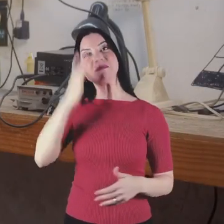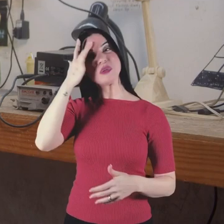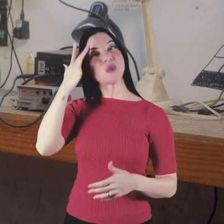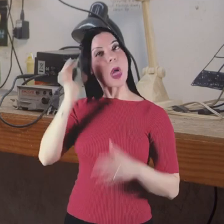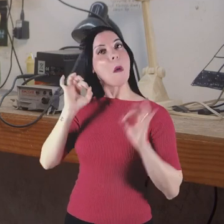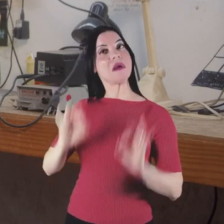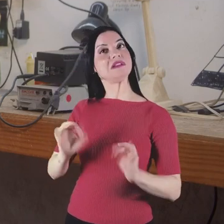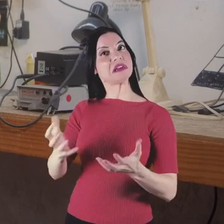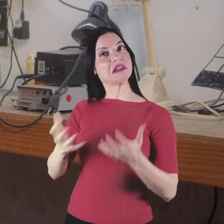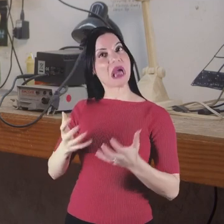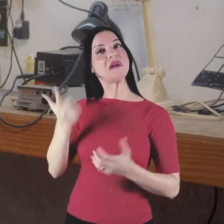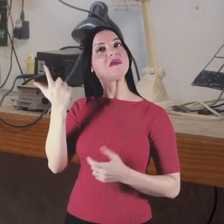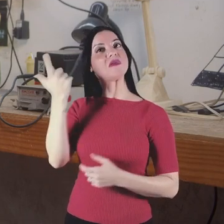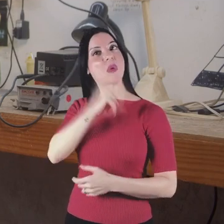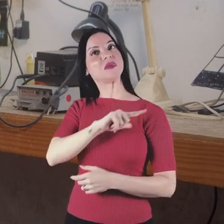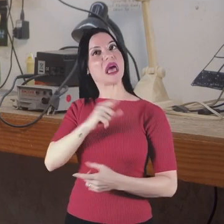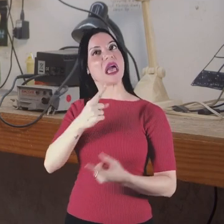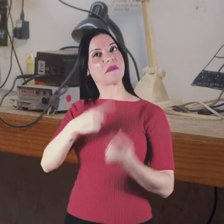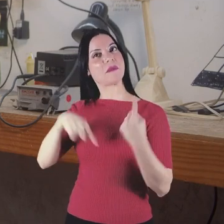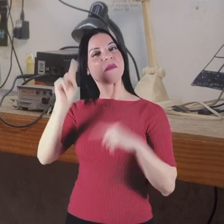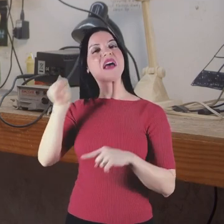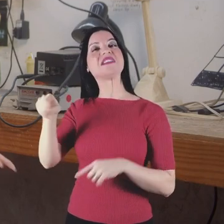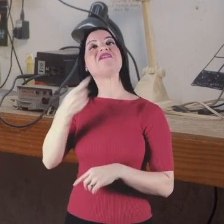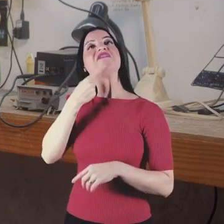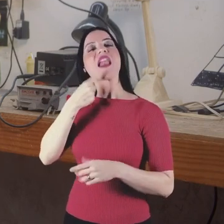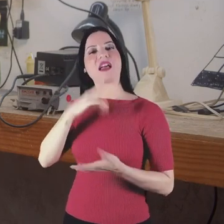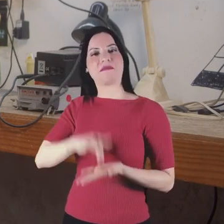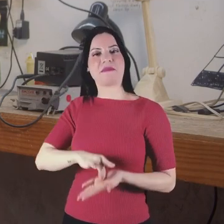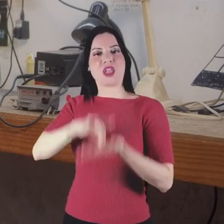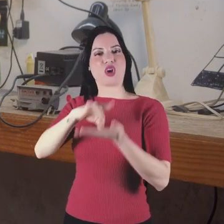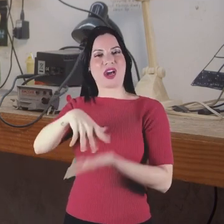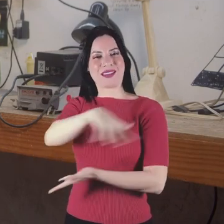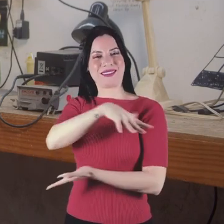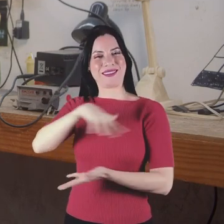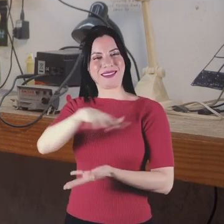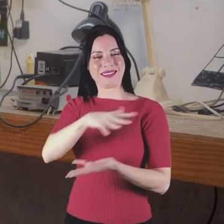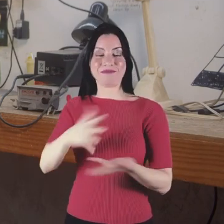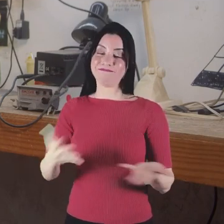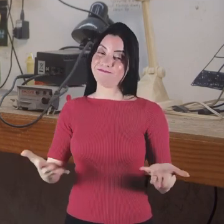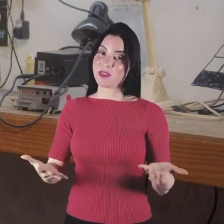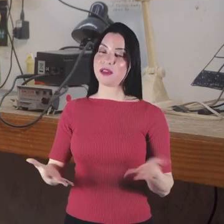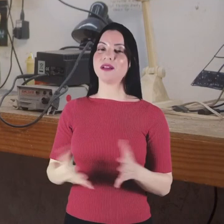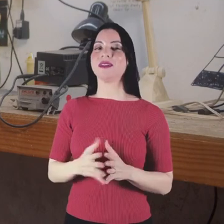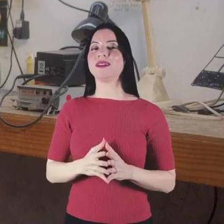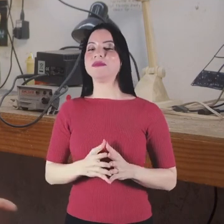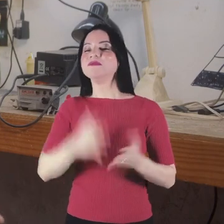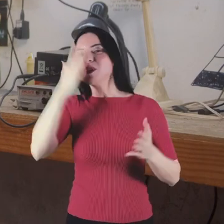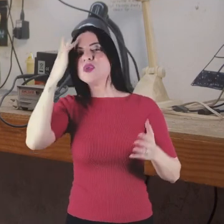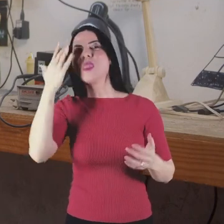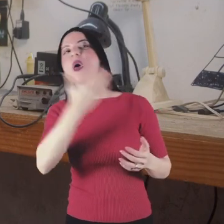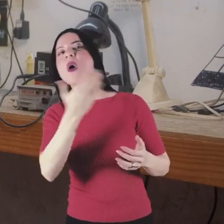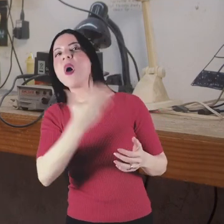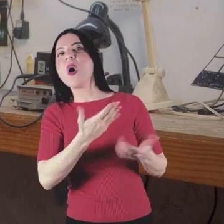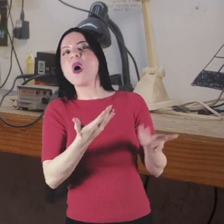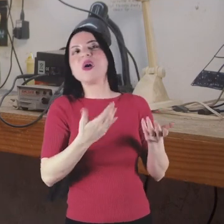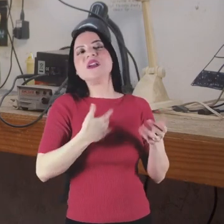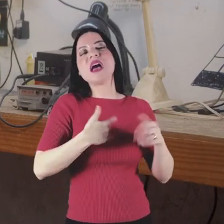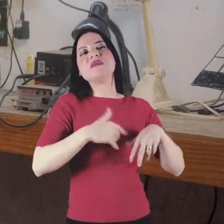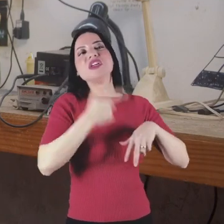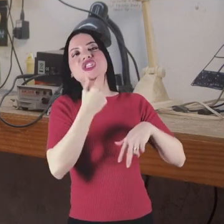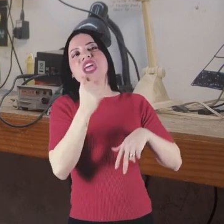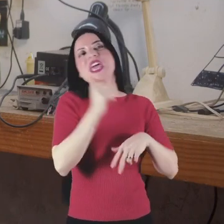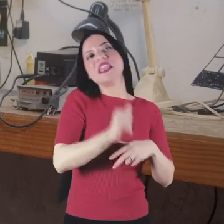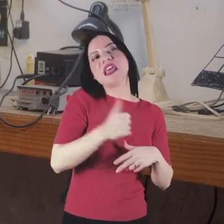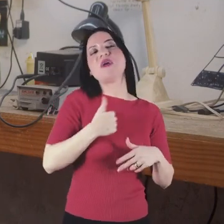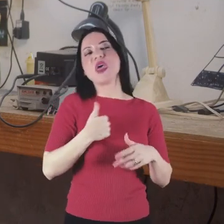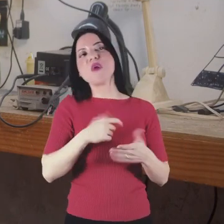pessoas quisessem, elas conseguiriam, né? Um pouco dessa falácia da meritocracia, né? Eu aqui não olho gênero, contrato por